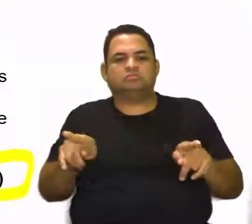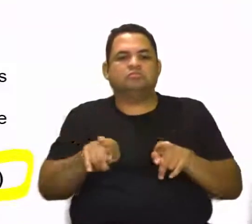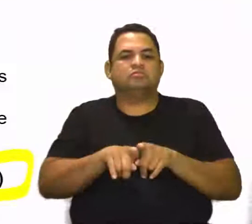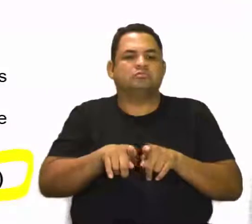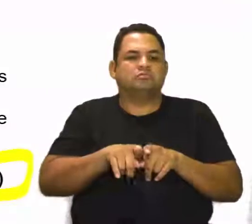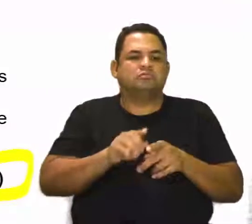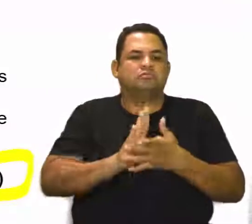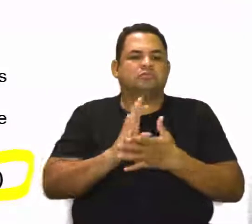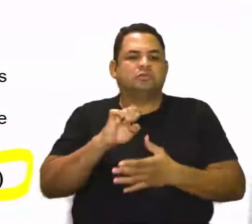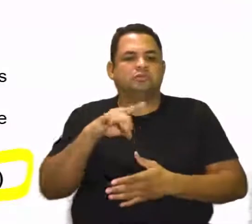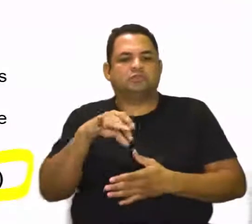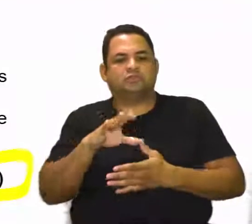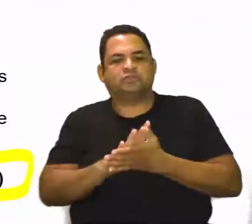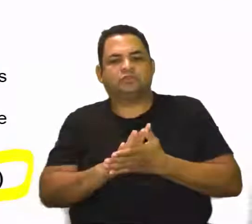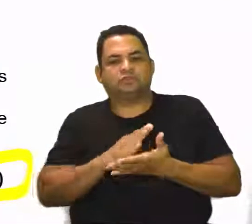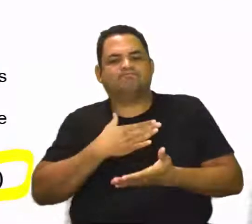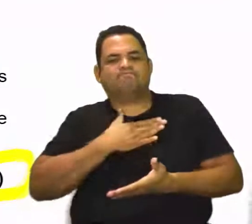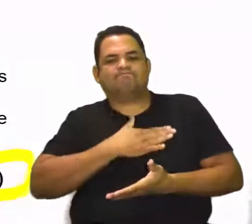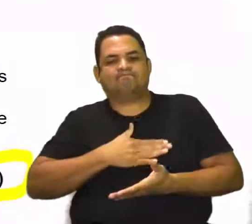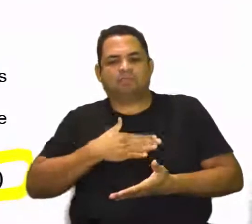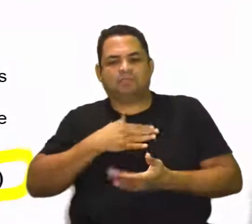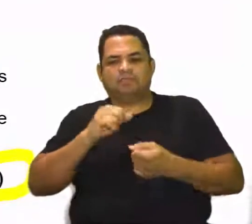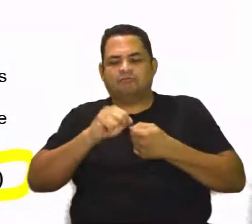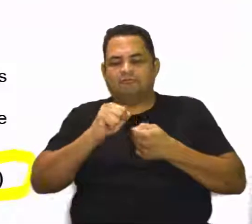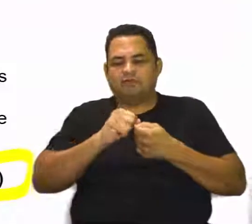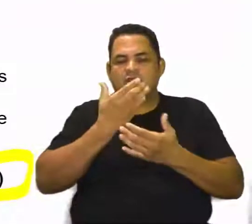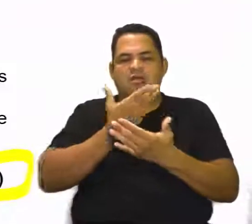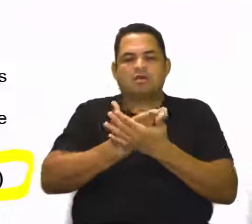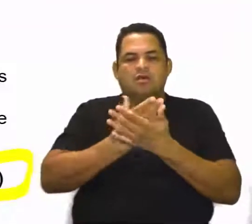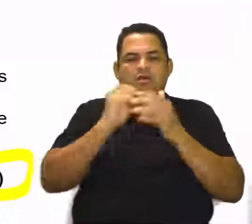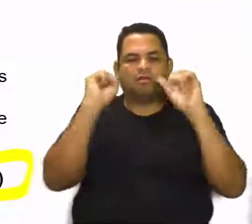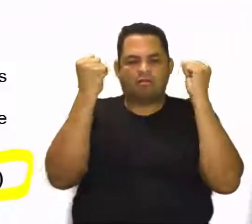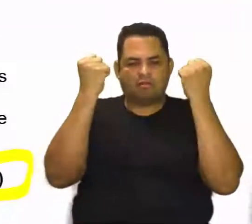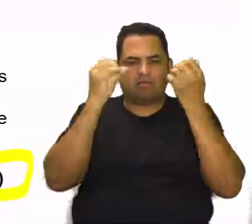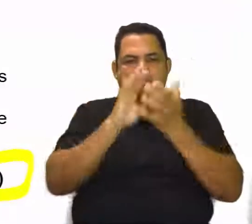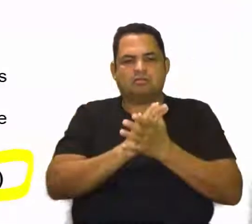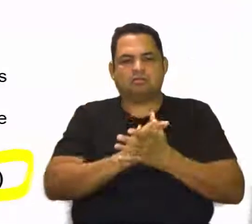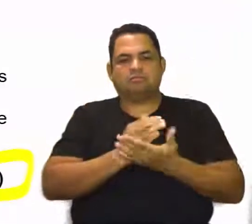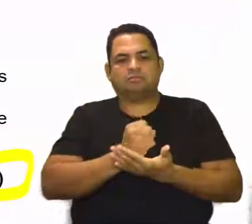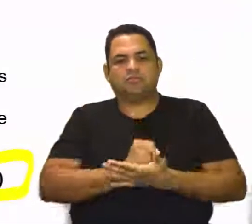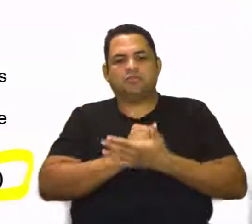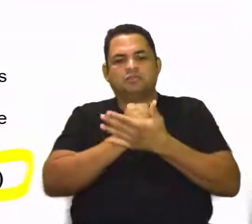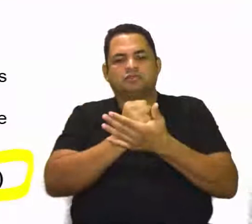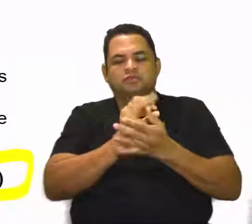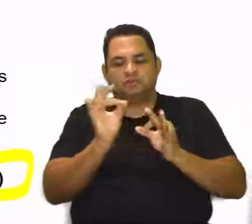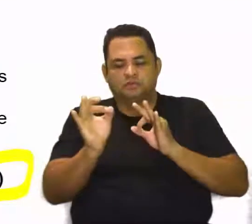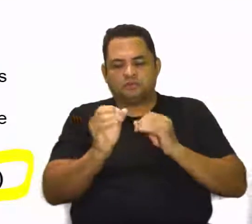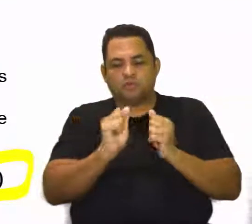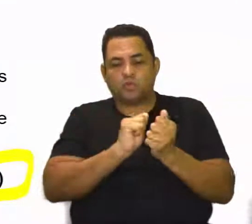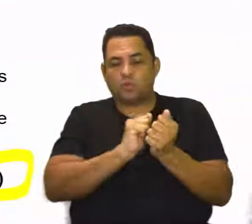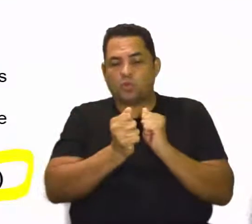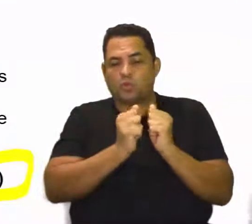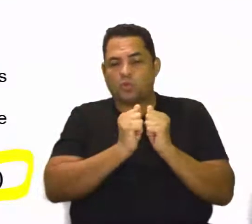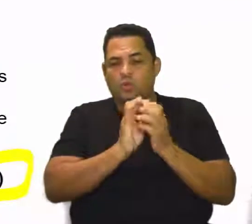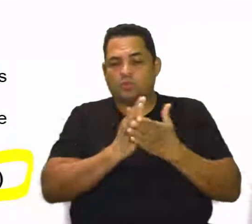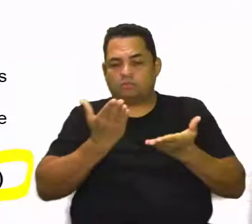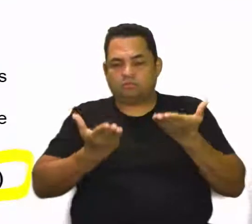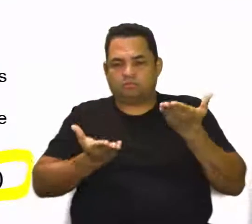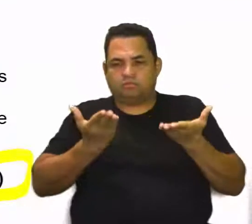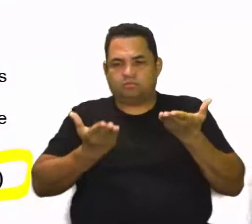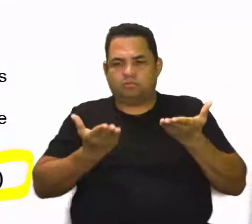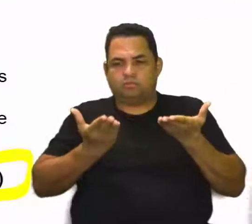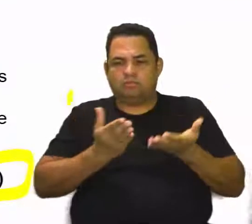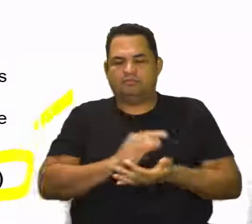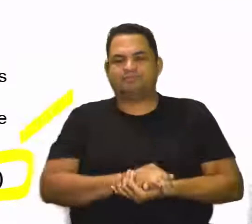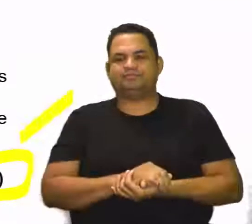insere aí a atitude, a satisfação para fazer a aula de educação física e auxilia também no controle de peso. Olha bem, gente, aqui